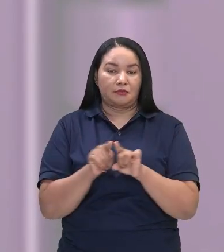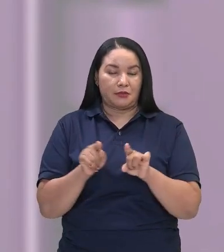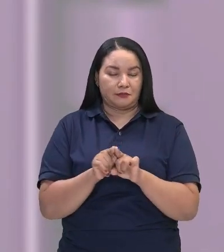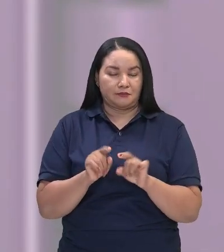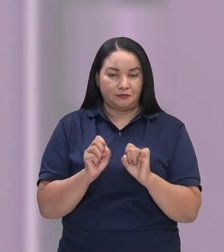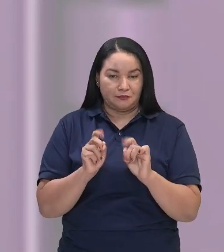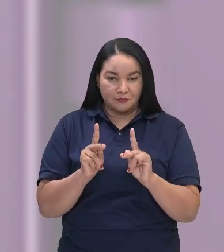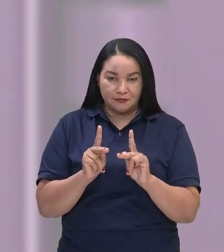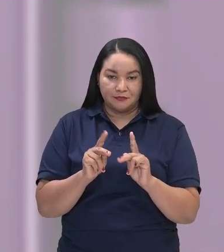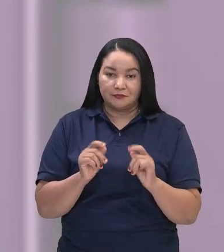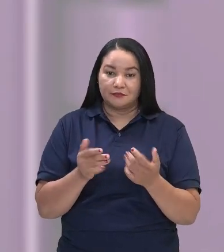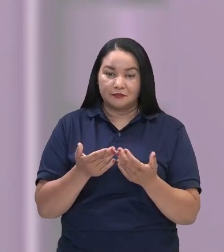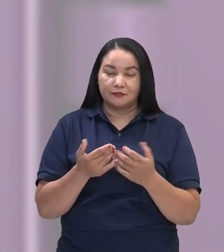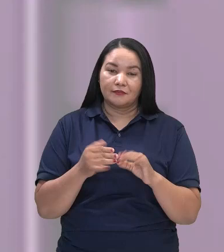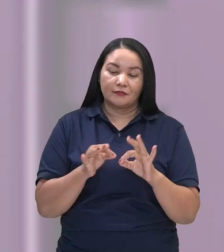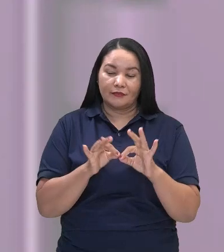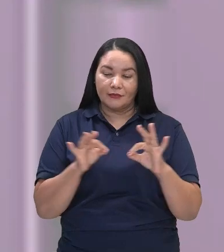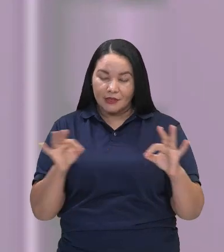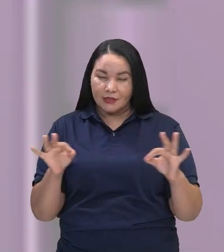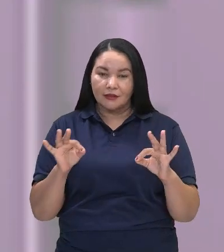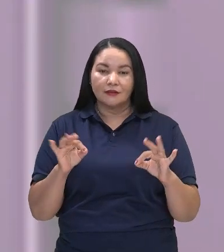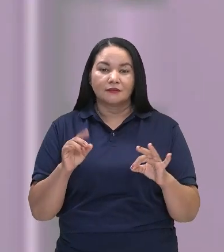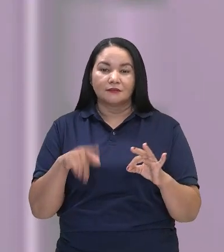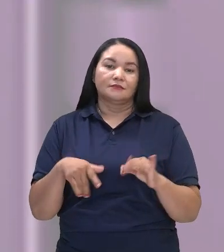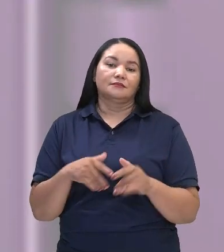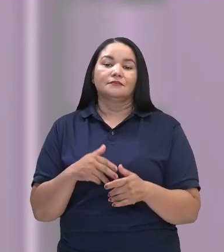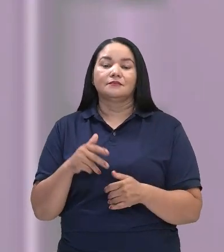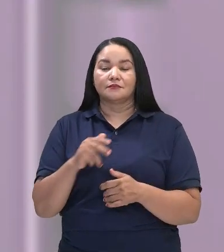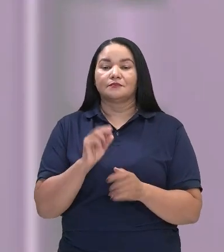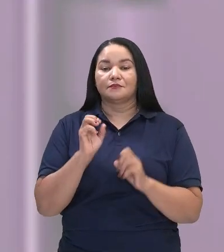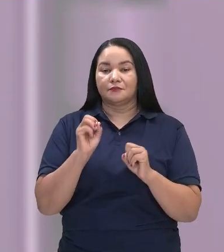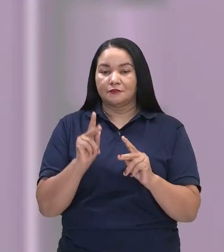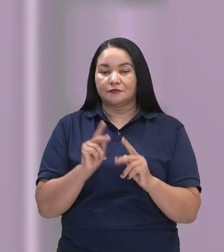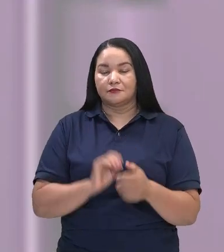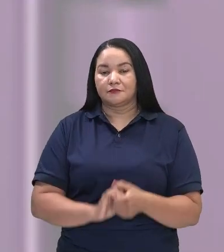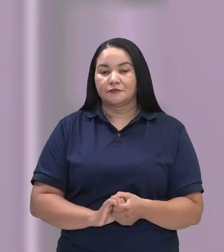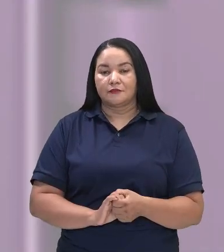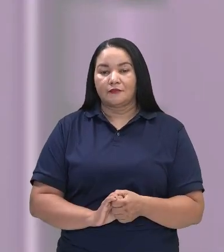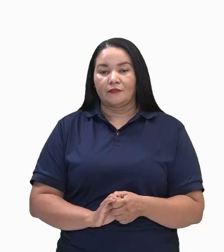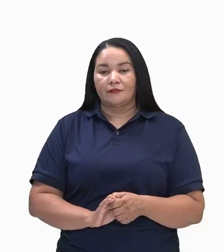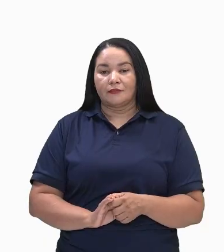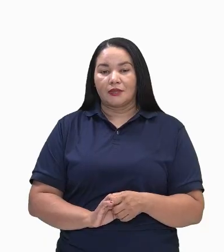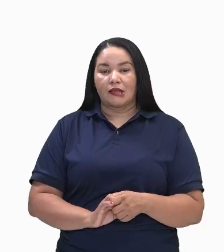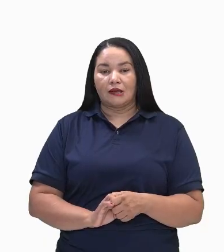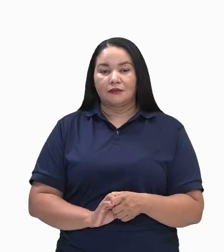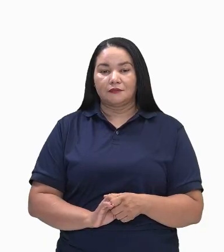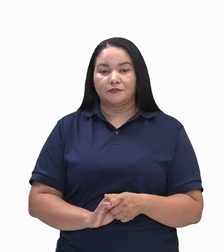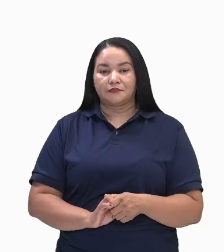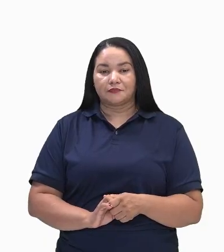vamos estar calculando a distância que essa bicicleta percorre. Tudo bem? Então, vem aqui comigo, bora para o cálculo.